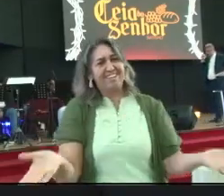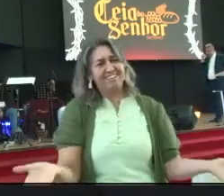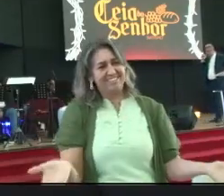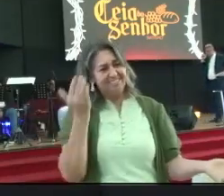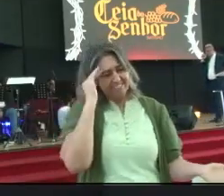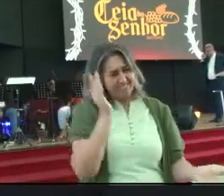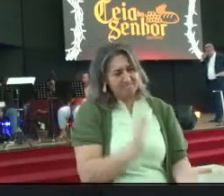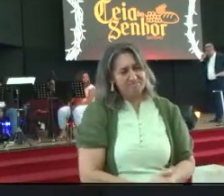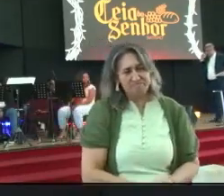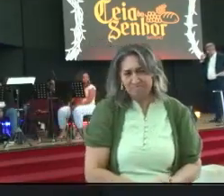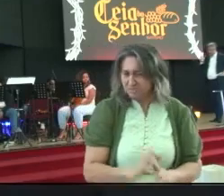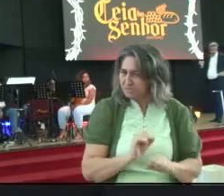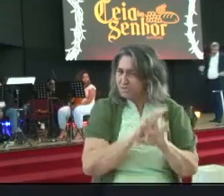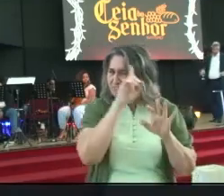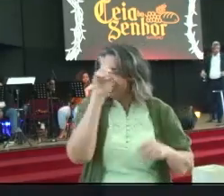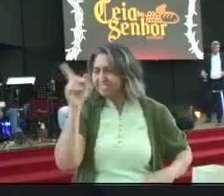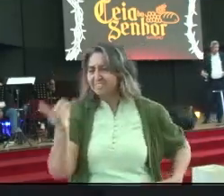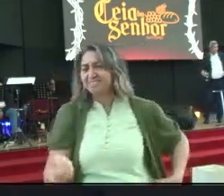prosperar.